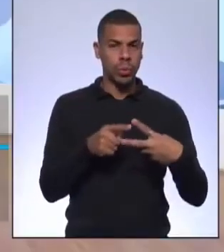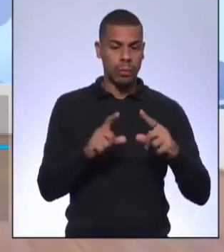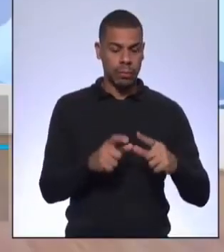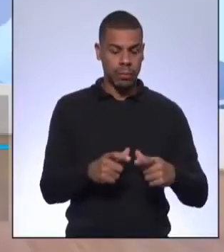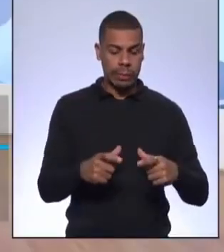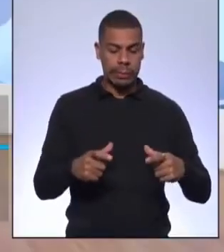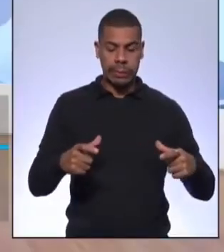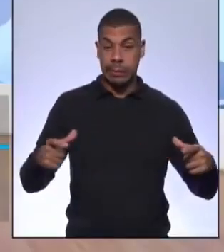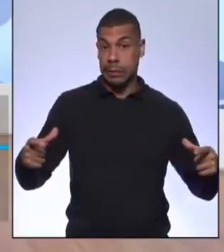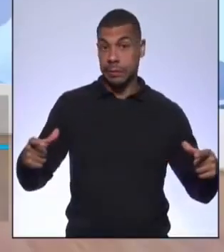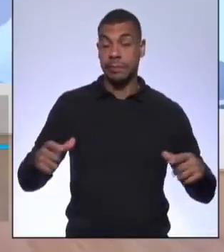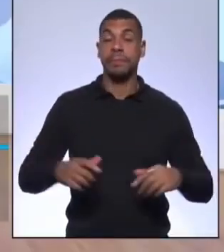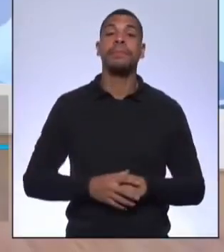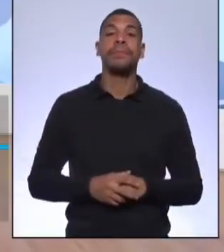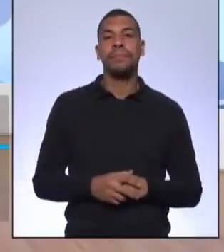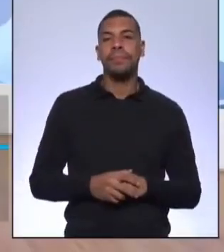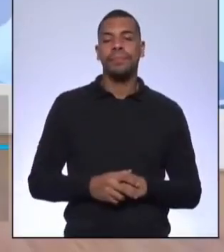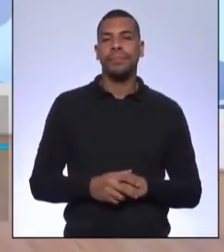o Gabriel colocou aqui também.